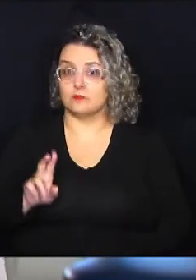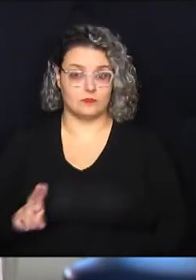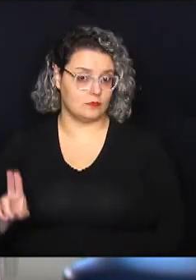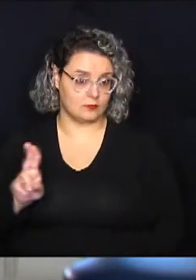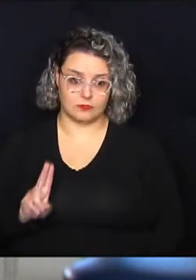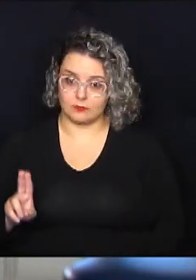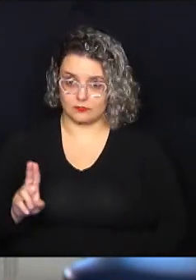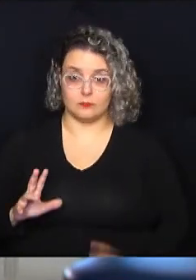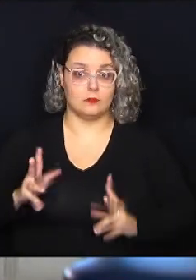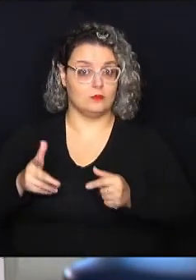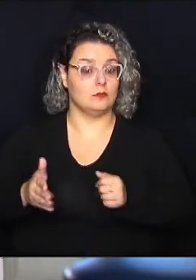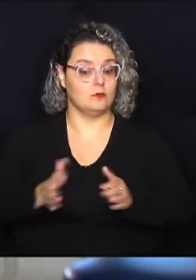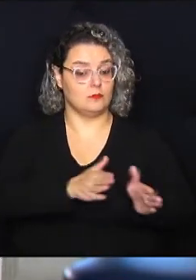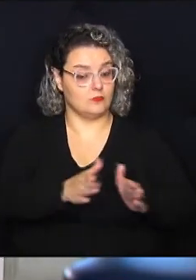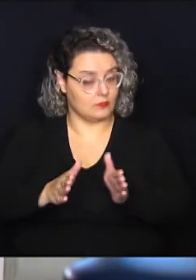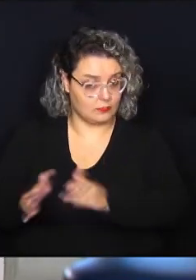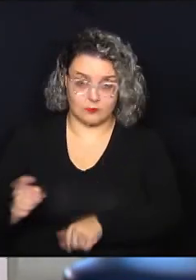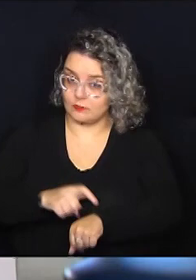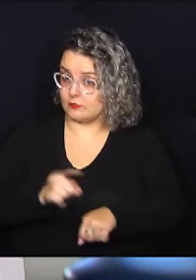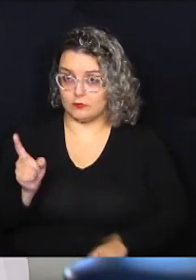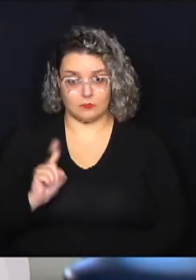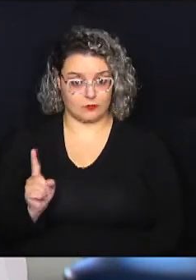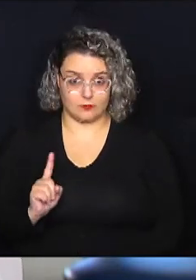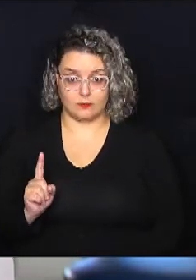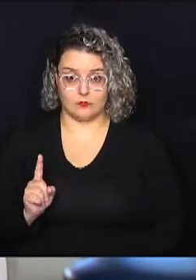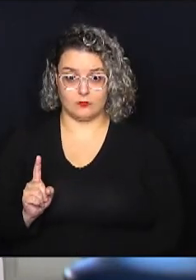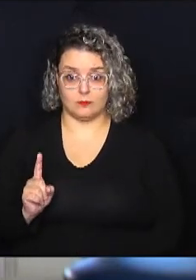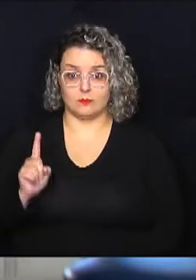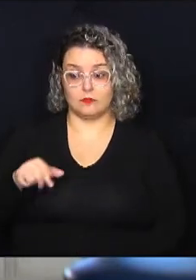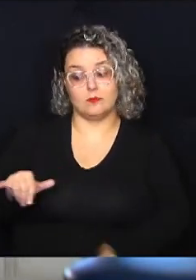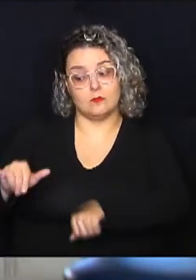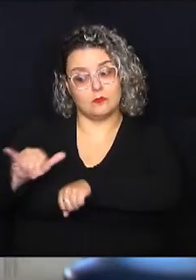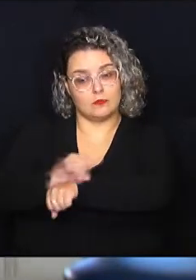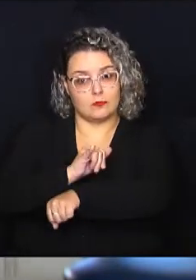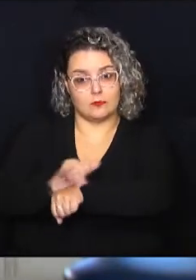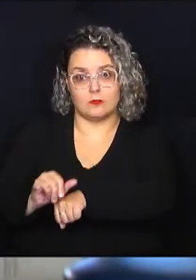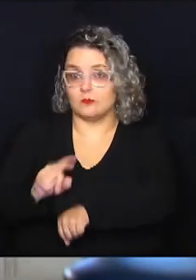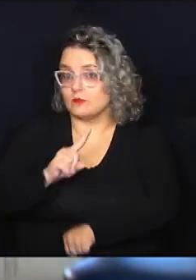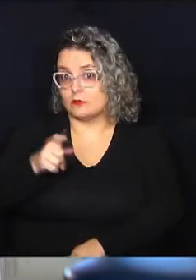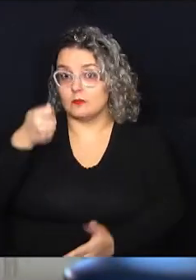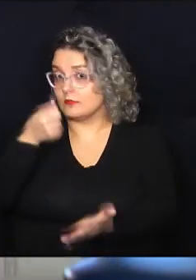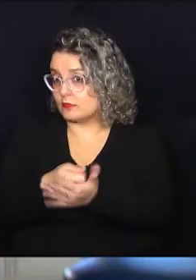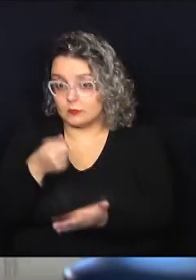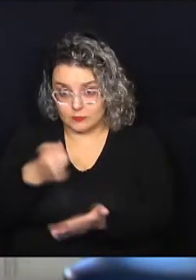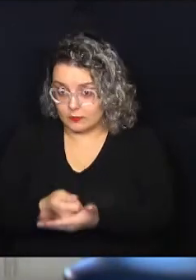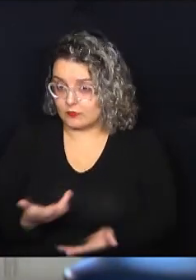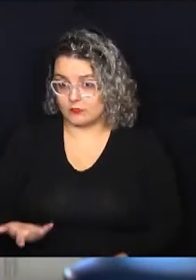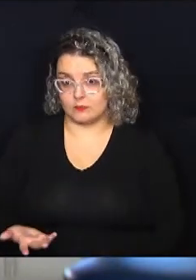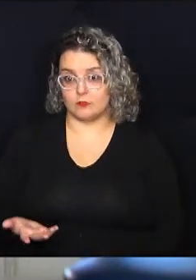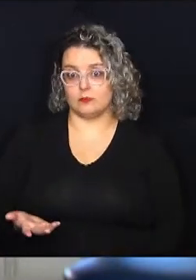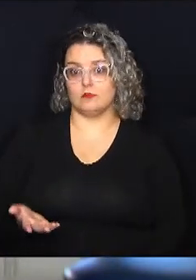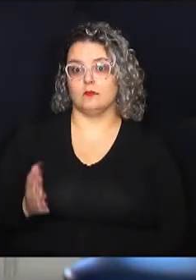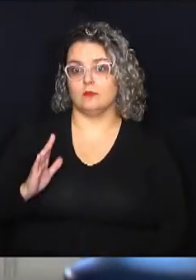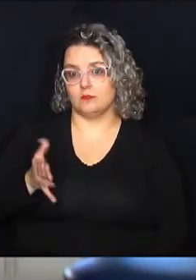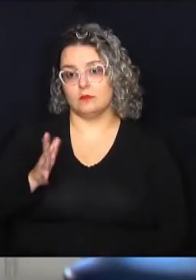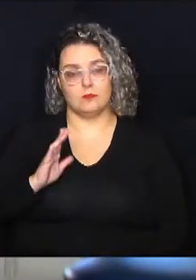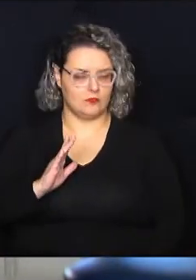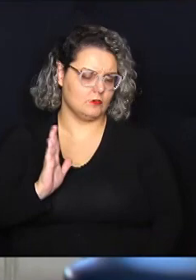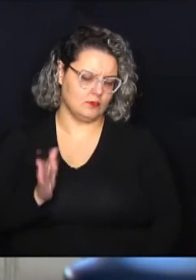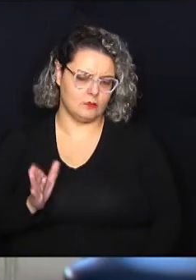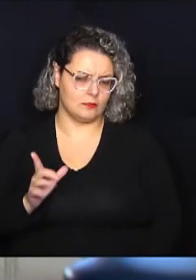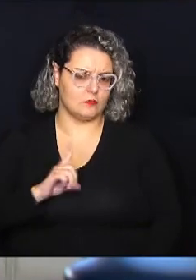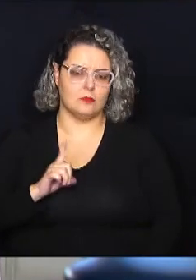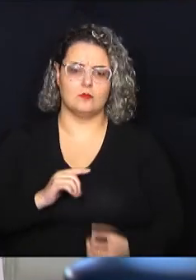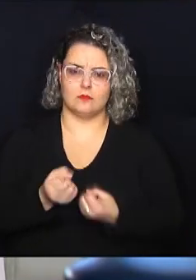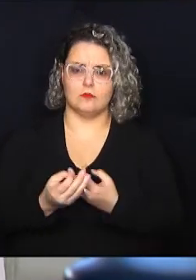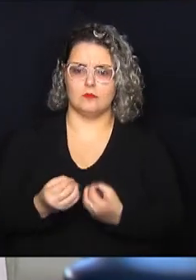em todo o momento né ele deve ser uma ferramenta e não algo obrigatório né Já disse até caso dados